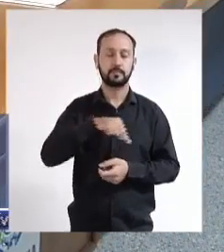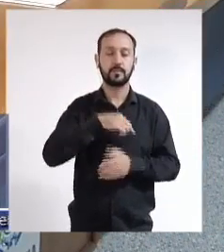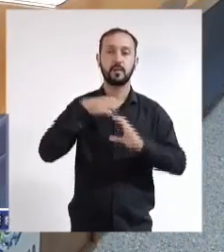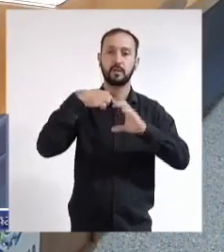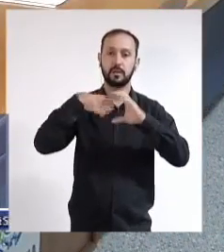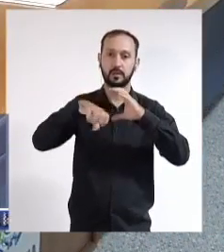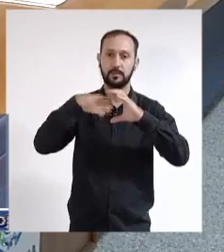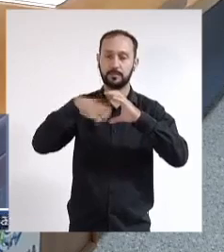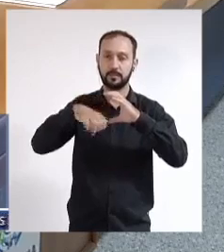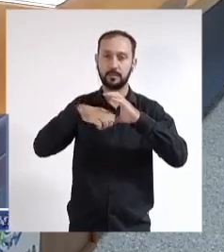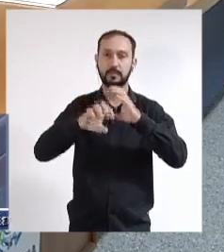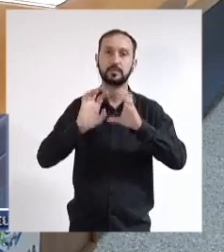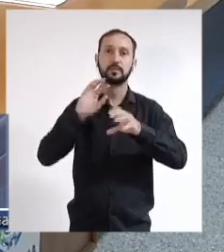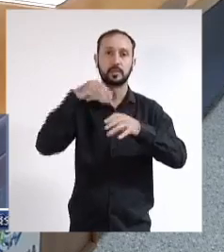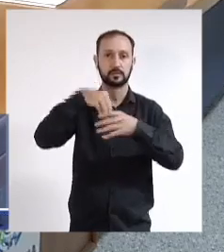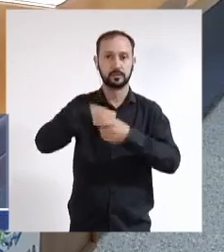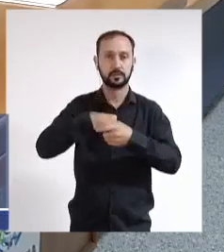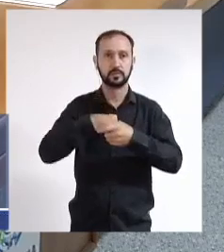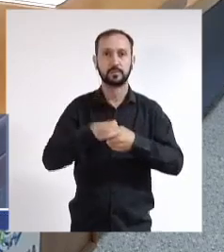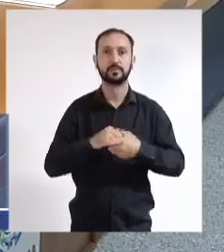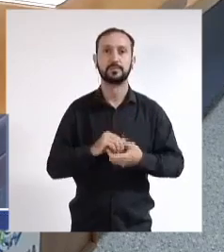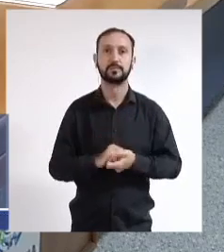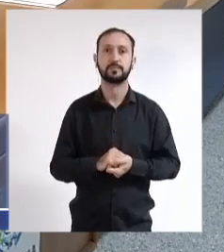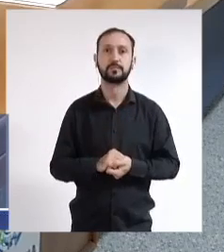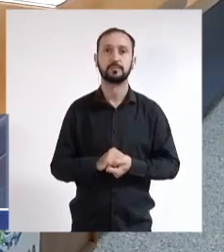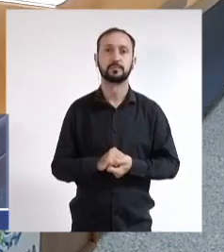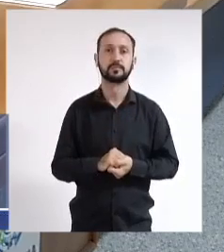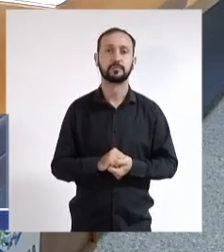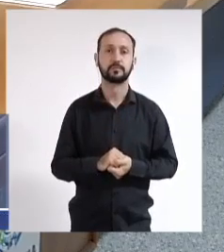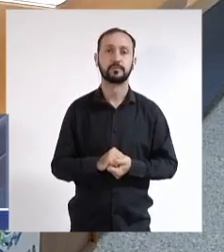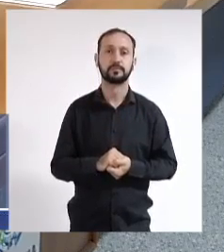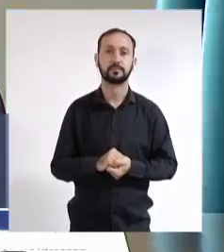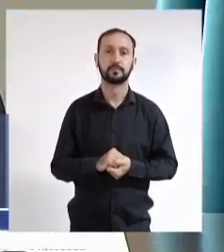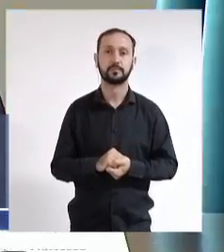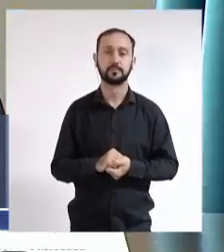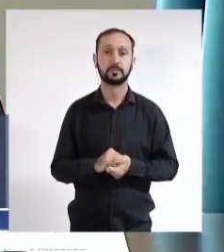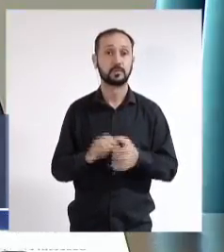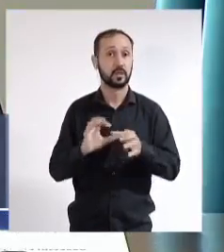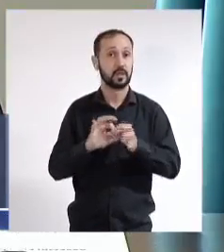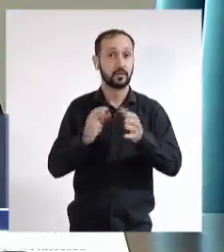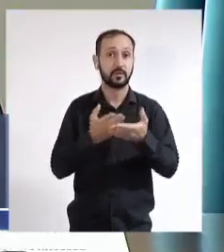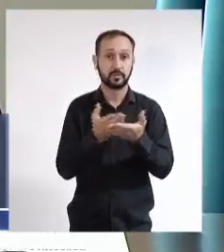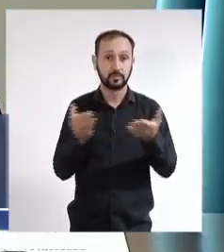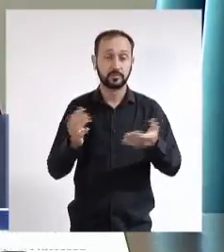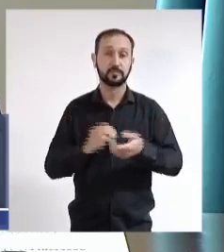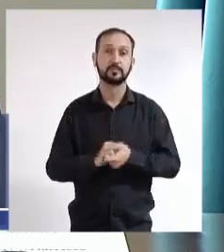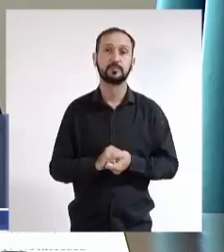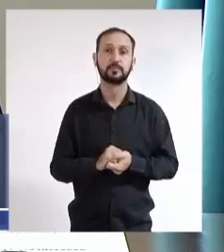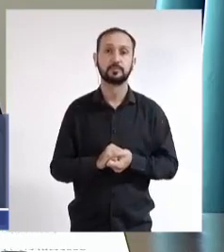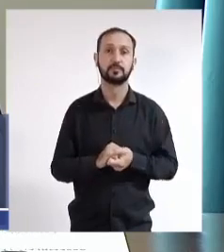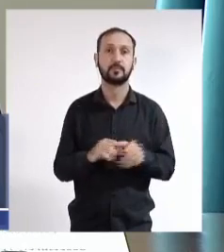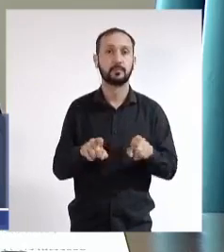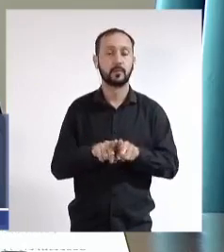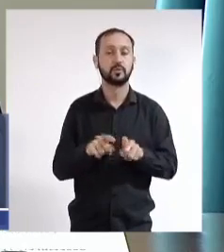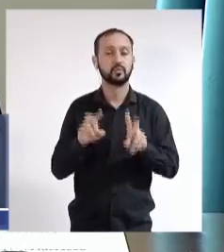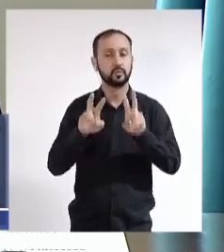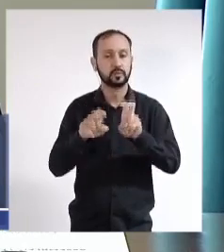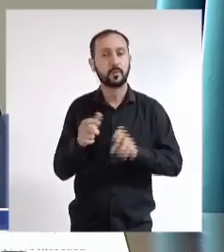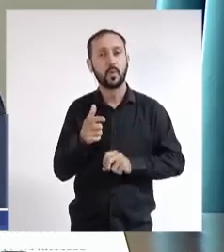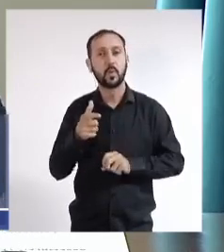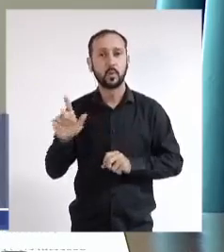mail que está disponibilizados foi disponibilizados a todos pode ser mais de um tema